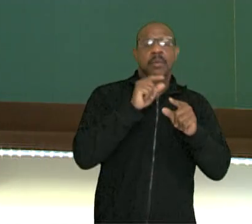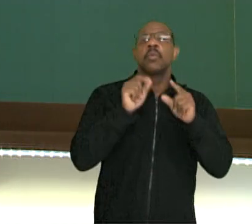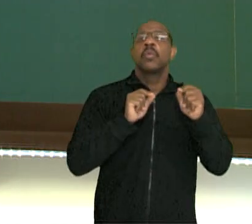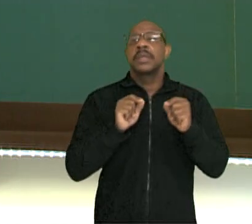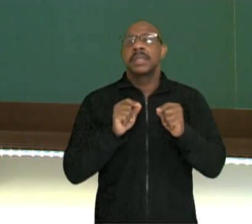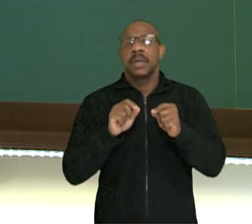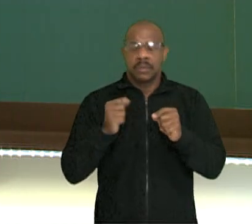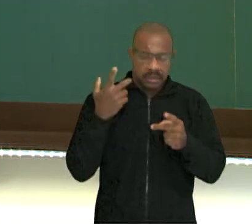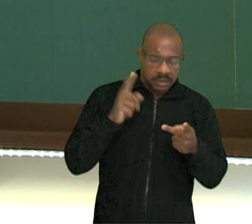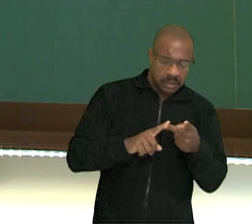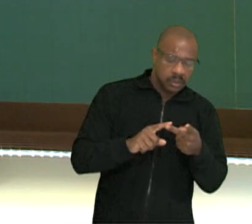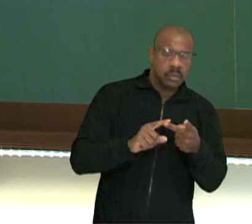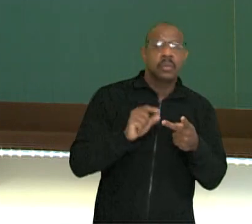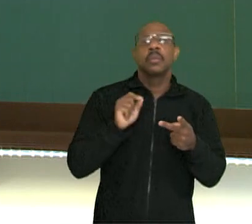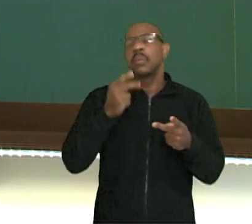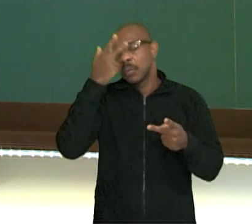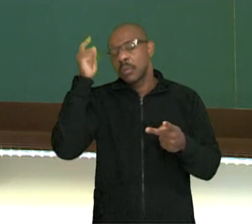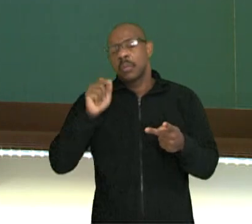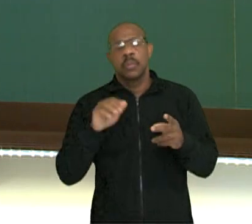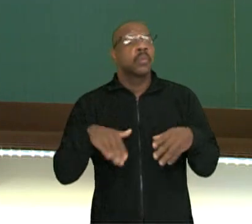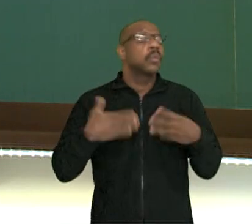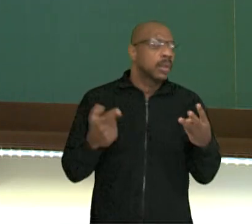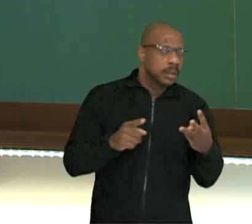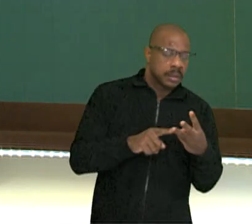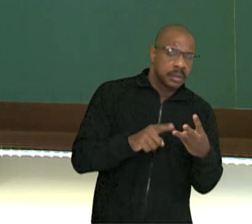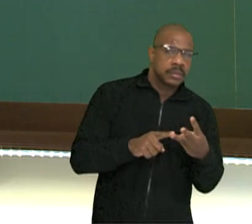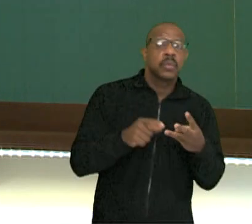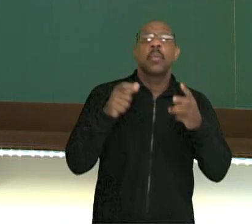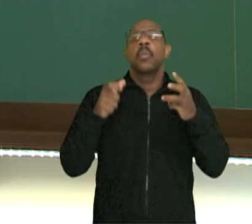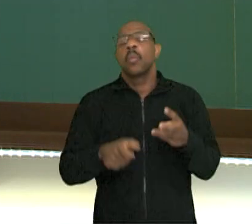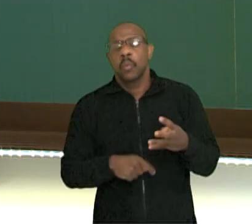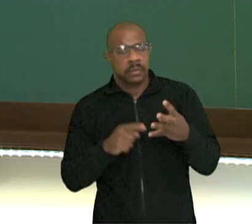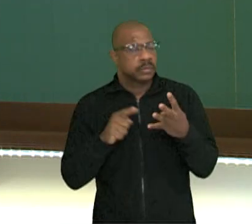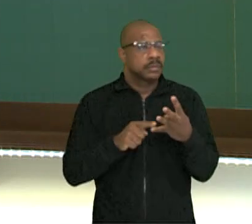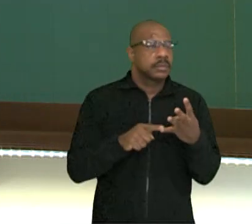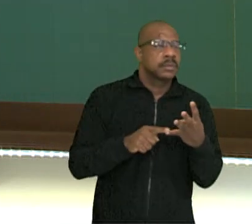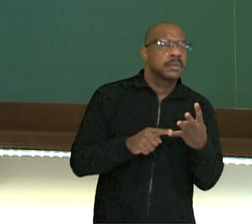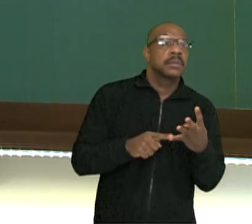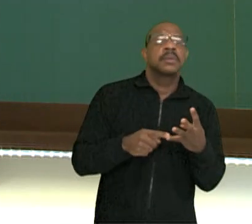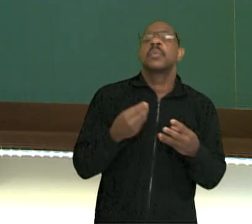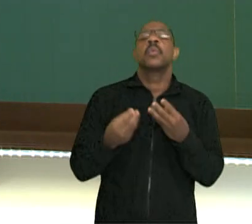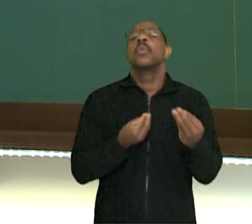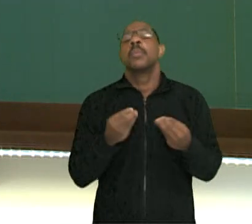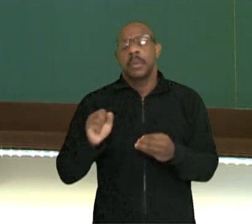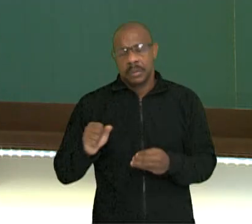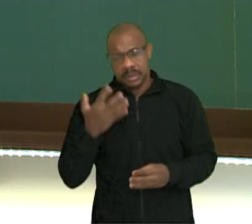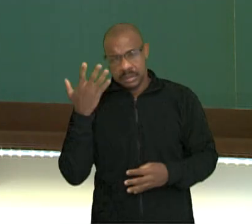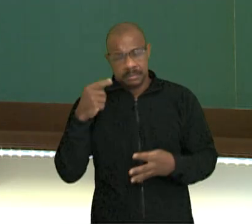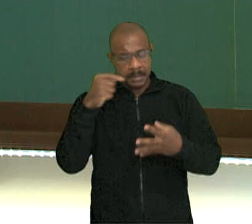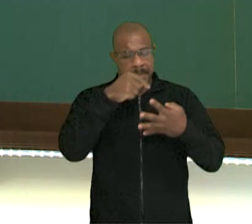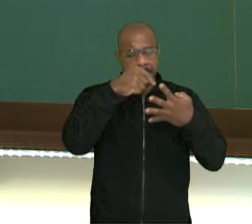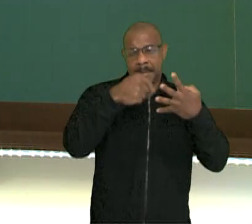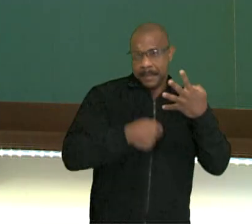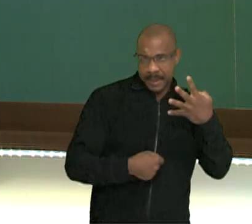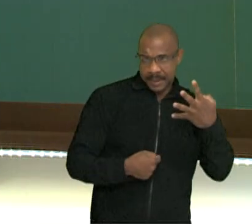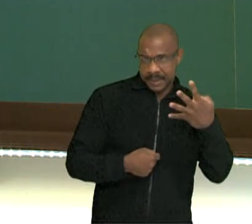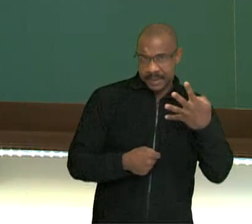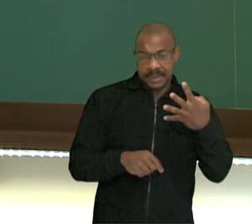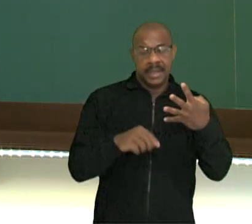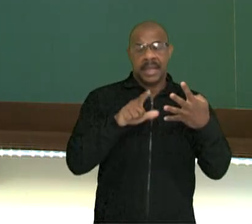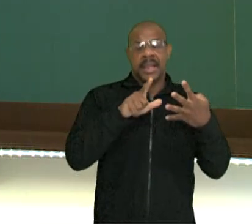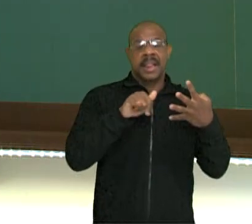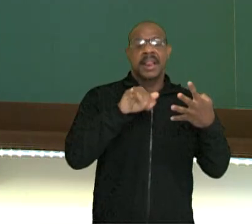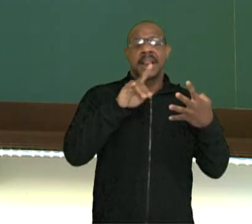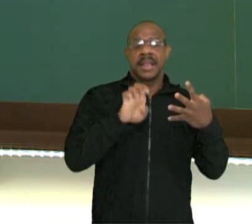quem aconteceu, quando aconteceu, onde aconteceu e como aconteceu. Então, a partir do